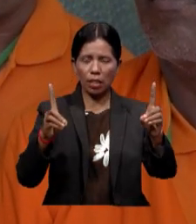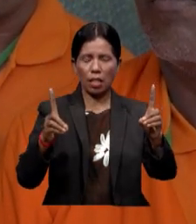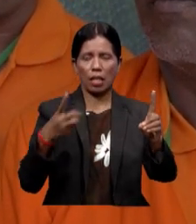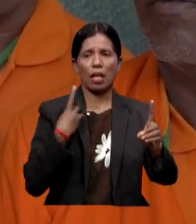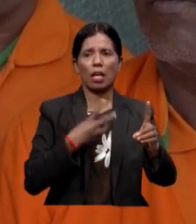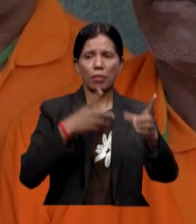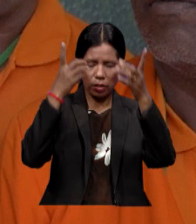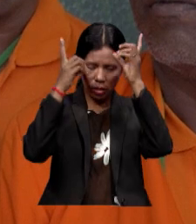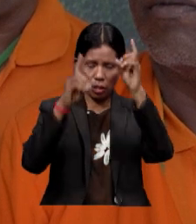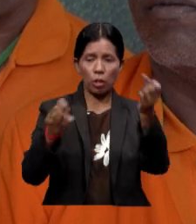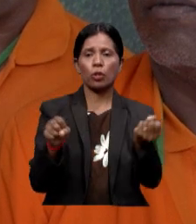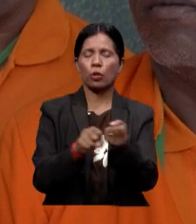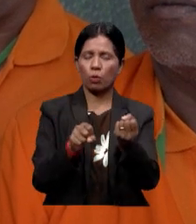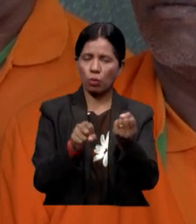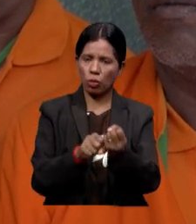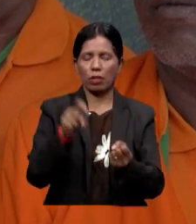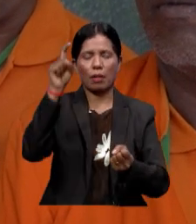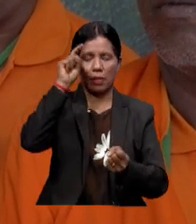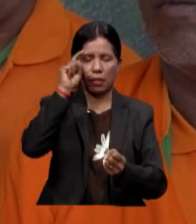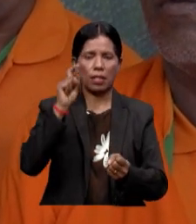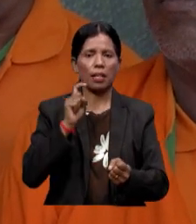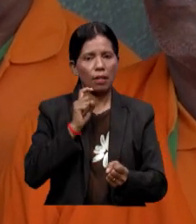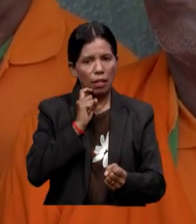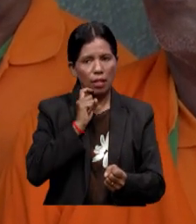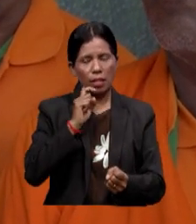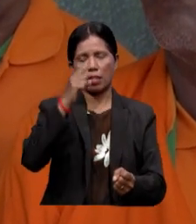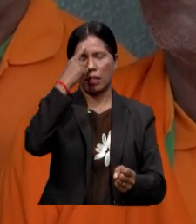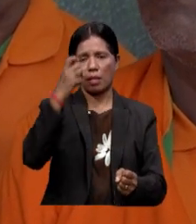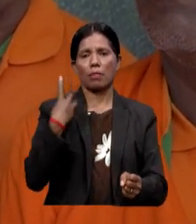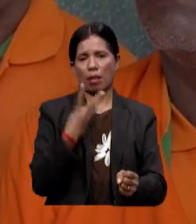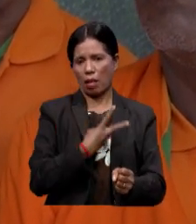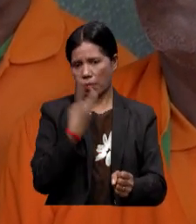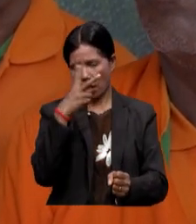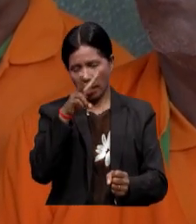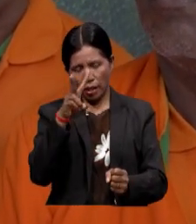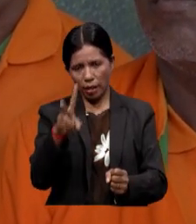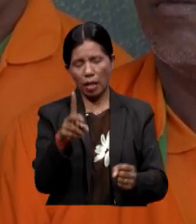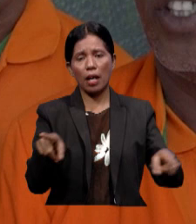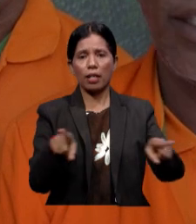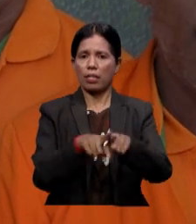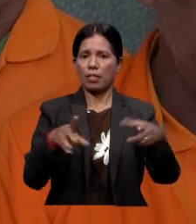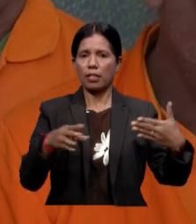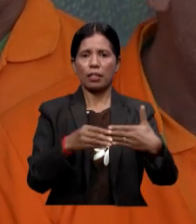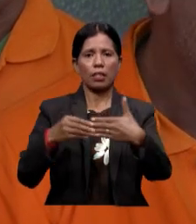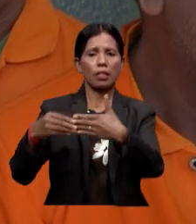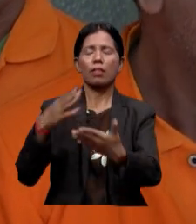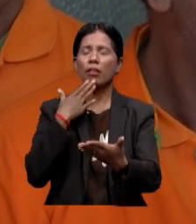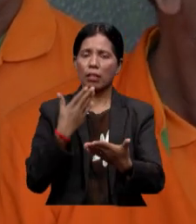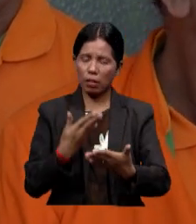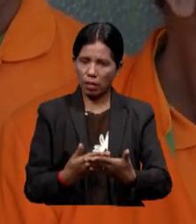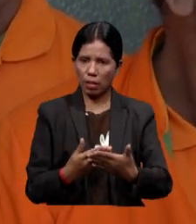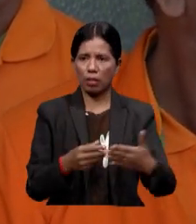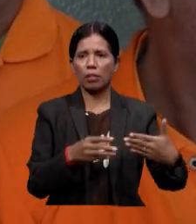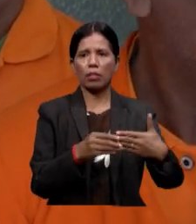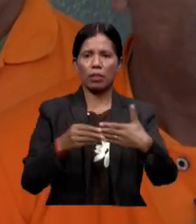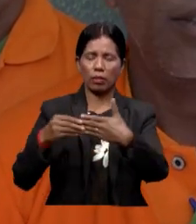a tu apoio, e tani o mon bot, Kairala Xanana Guzmán, tam a mi hare kata nia mak lider dia kliu, para lidera,